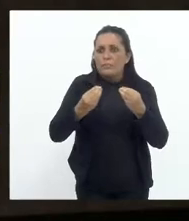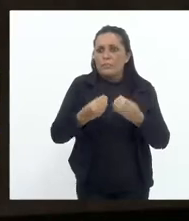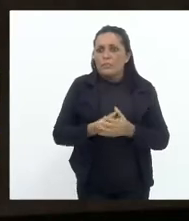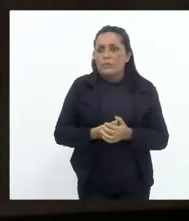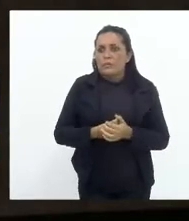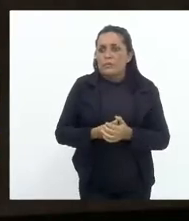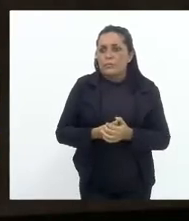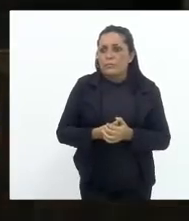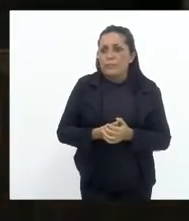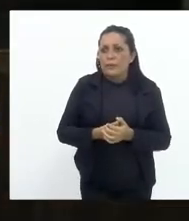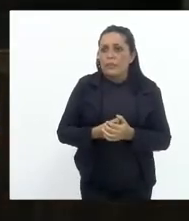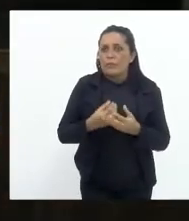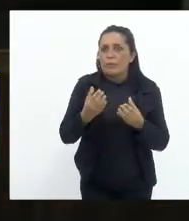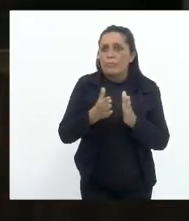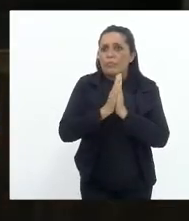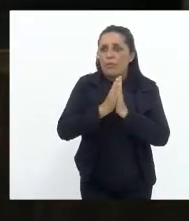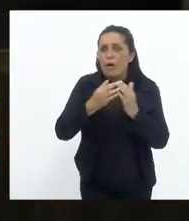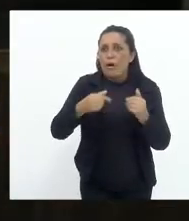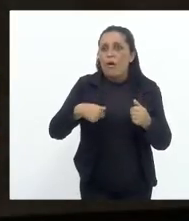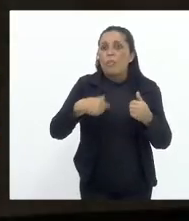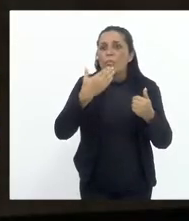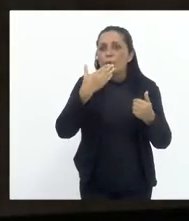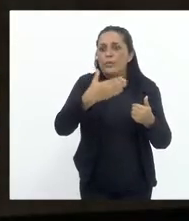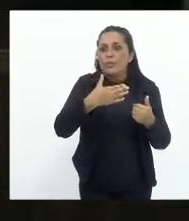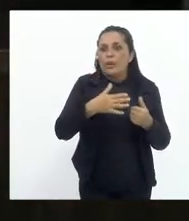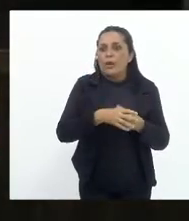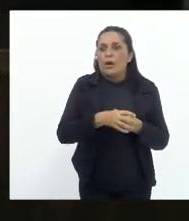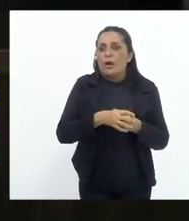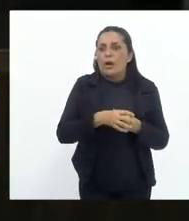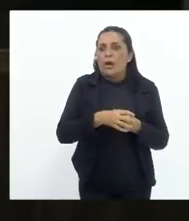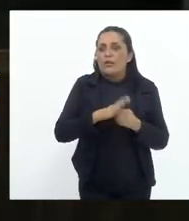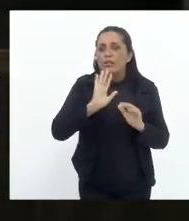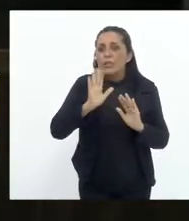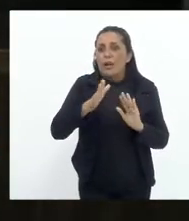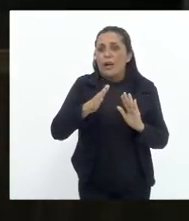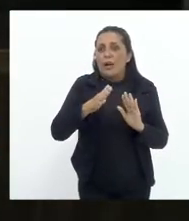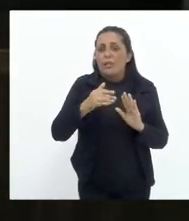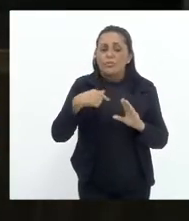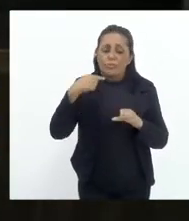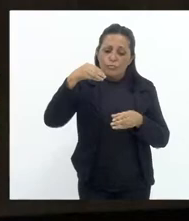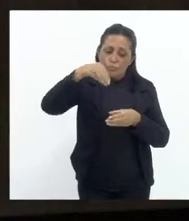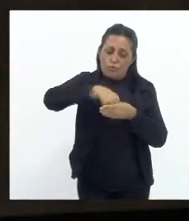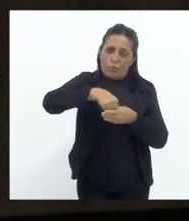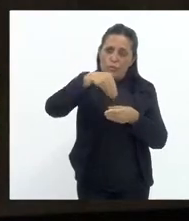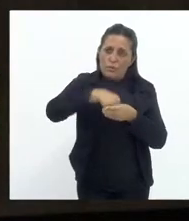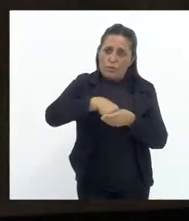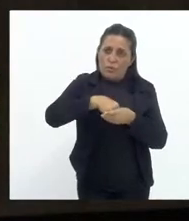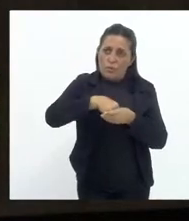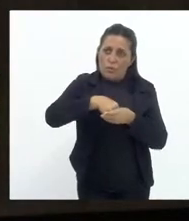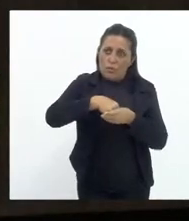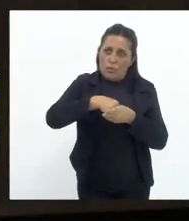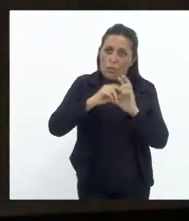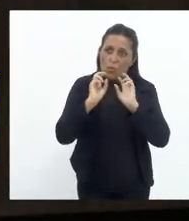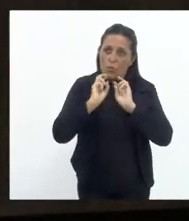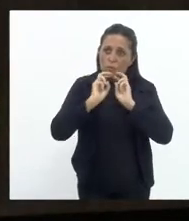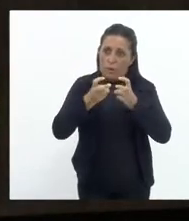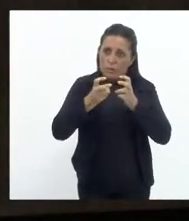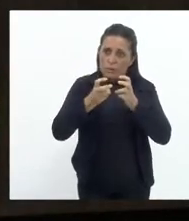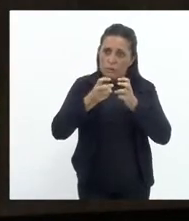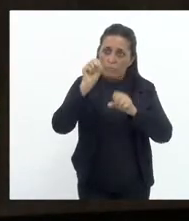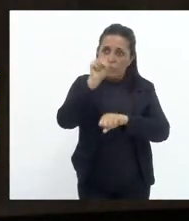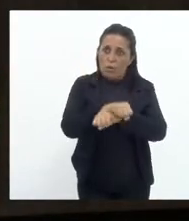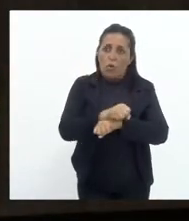veiculada é fácil por favor garimpo o presidente do outro lado e vamos lá porque nós somos no meio da votação o metrô o trem